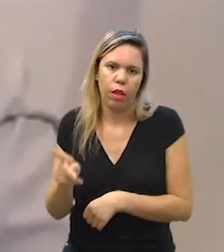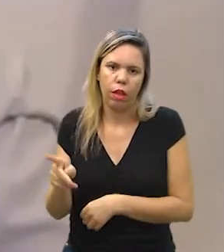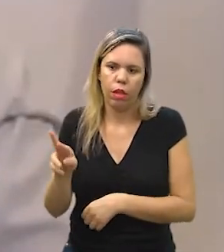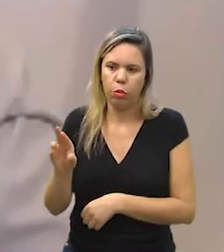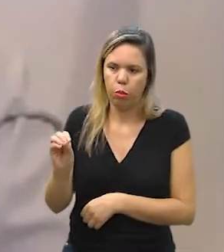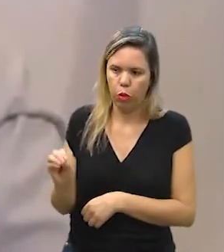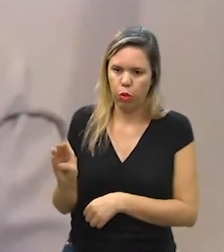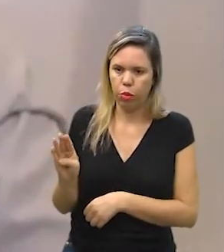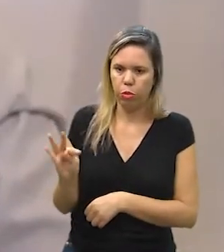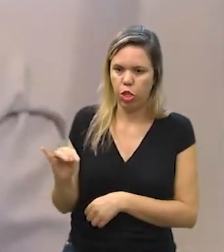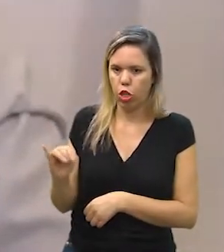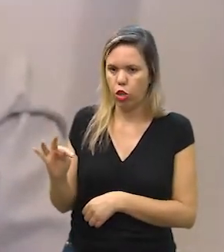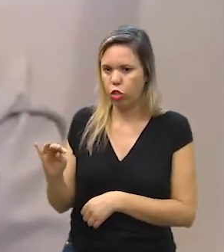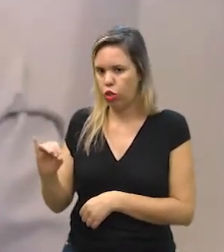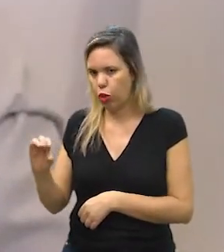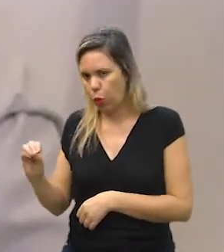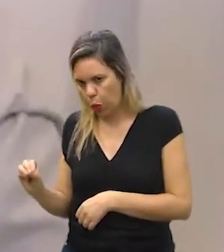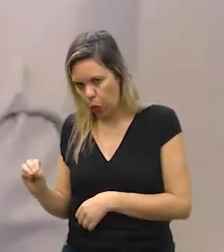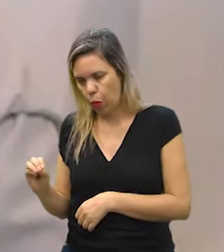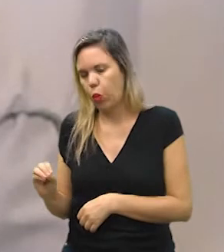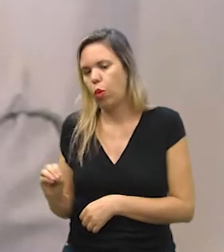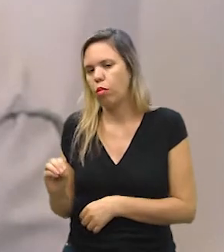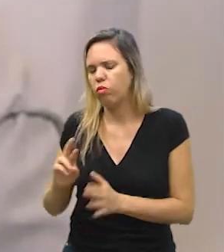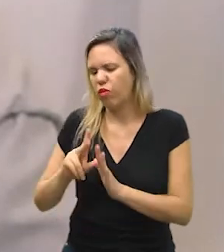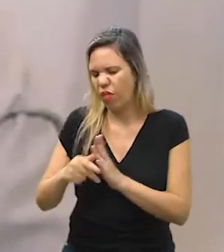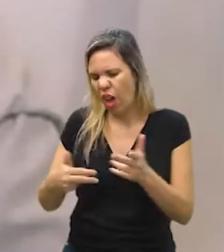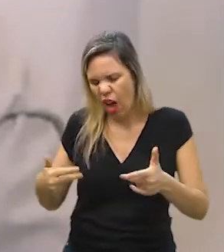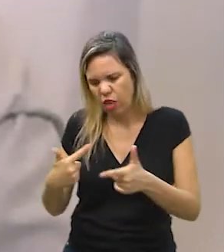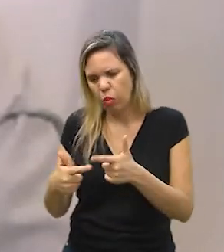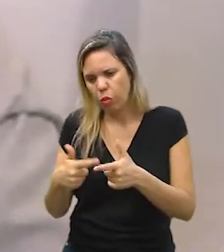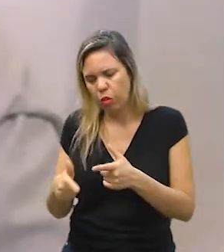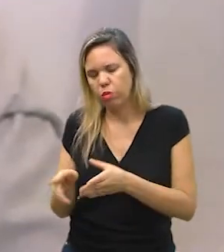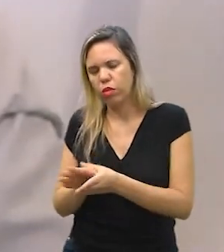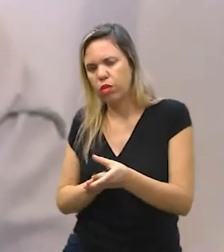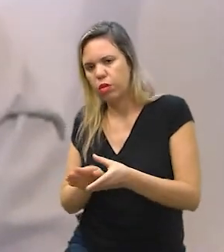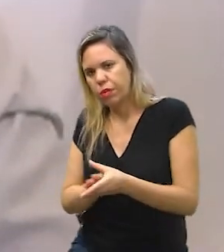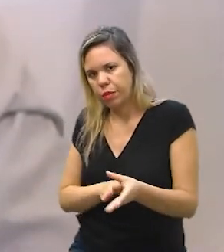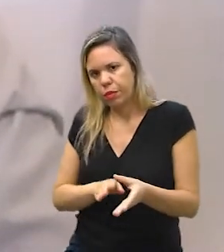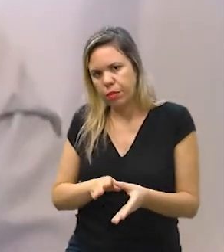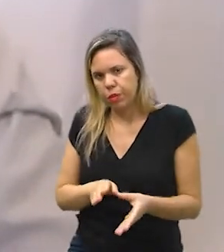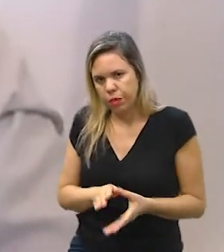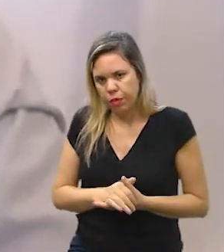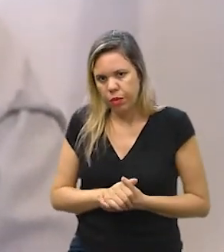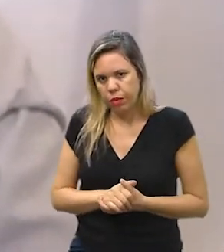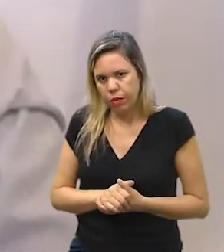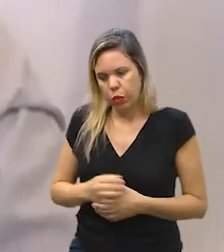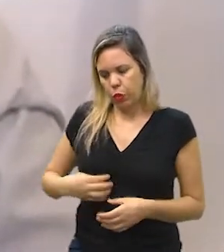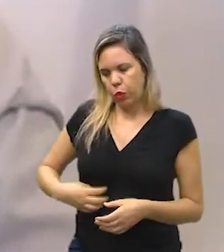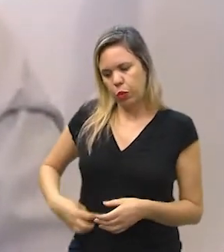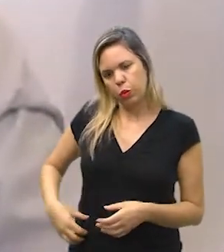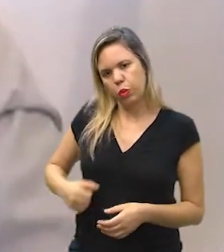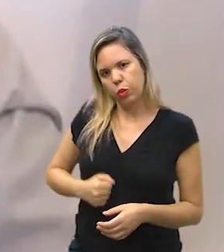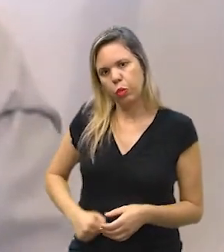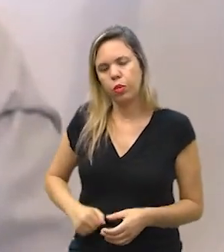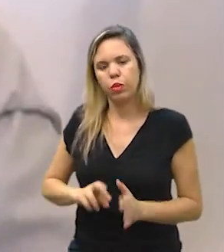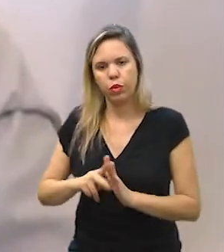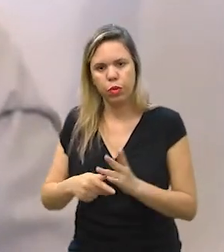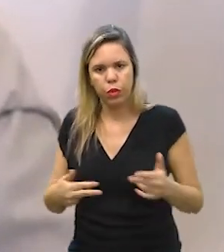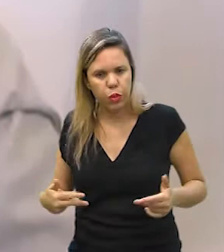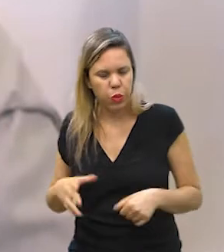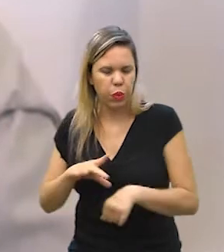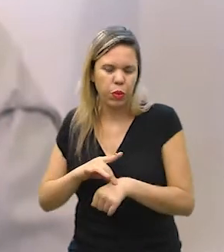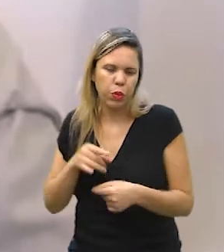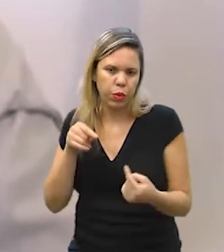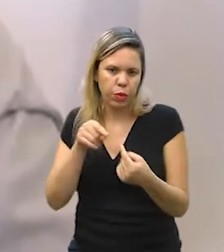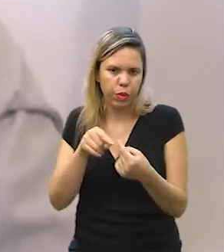várias situações. Hoje em dia, na realidade, a gente sabe que a microbiota intestinal está relacionada a uma série de